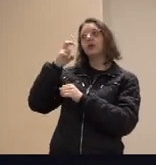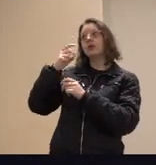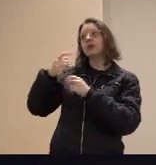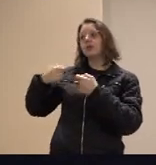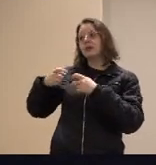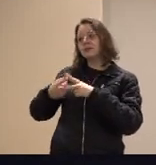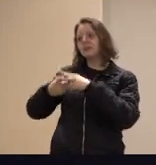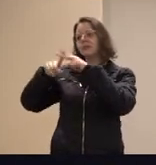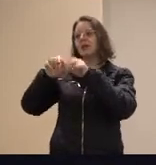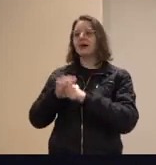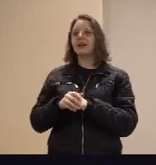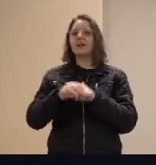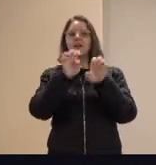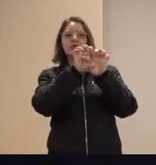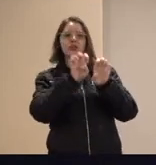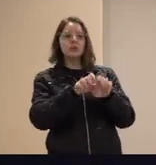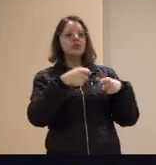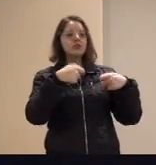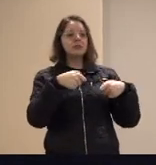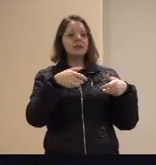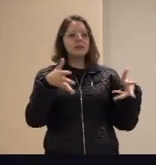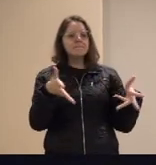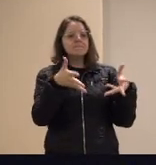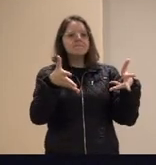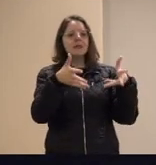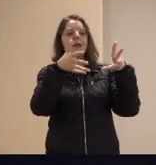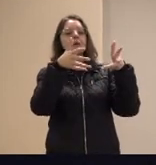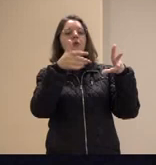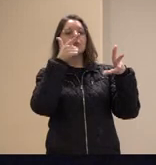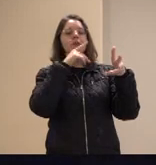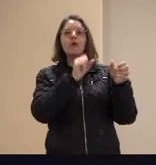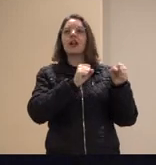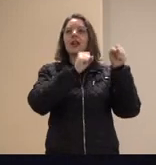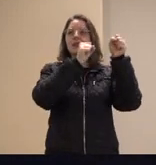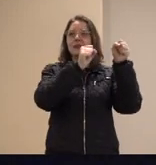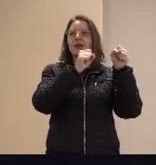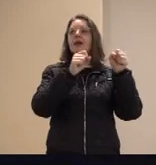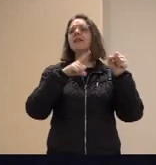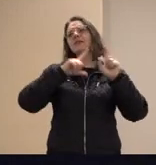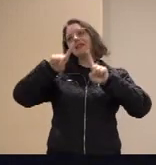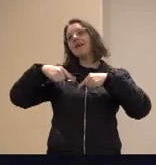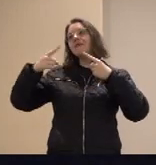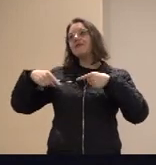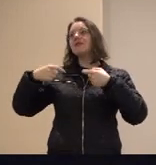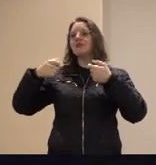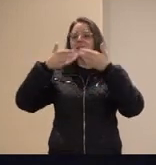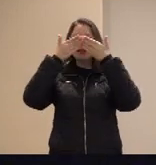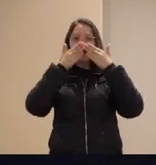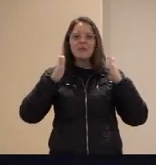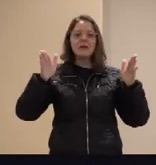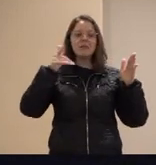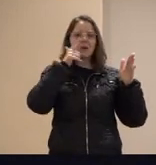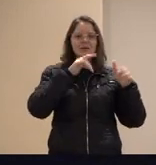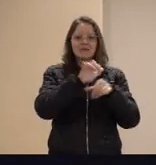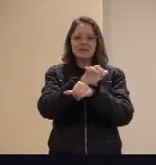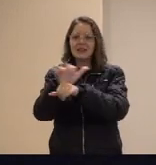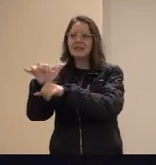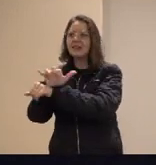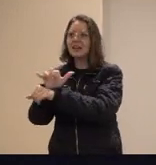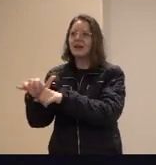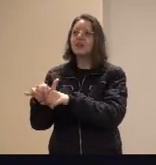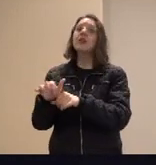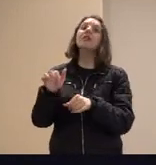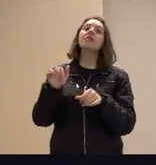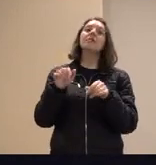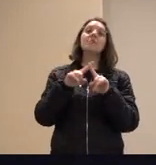de estruturas e uma série de desafios. Mas eu acho que mais comprometidos ainda do que vocês já são, mas todos nós